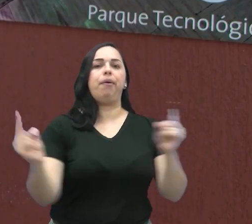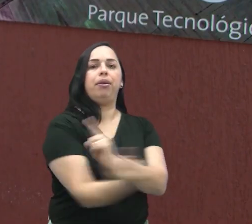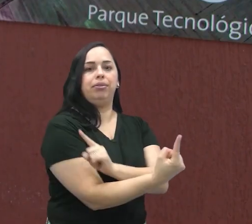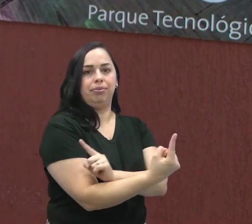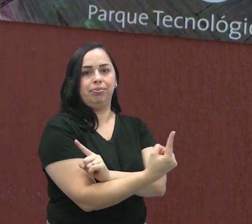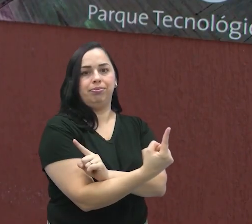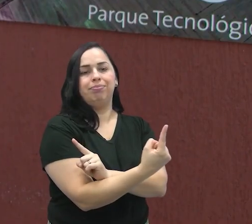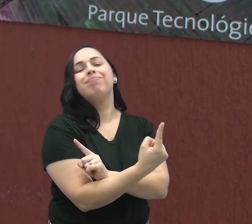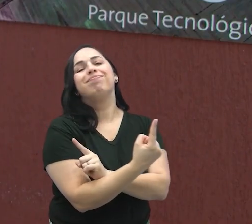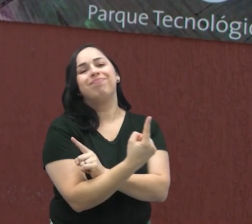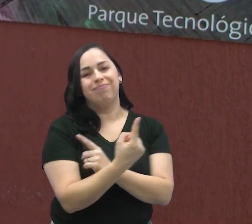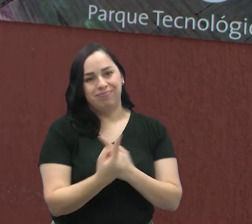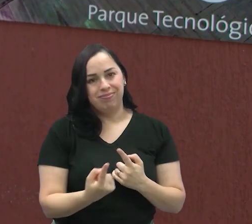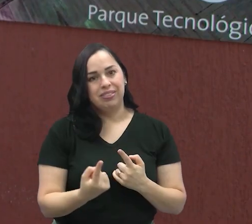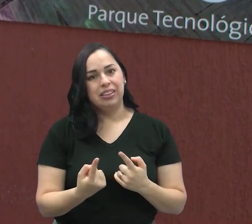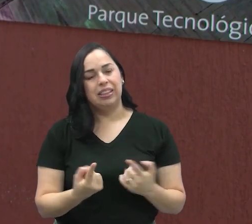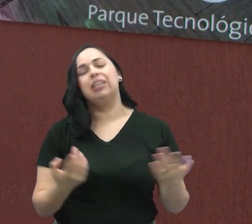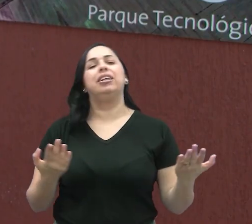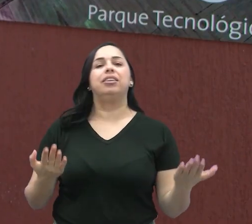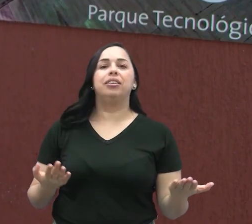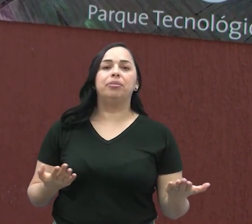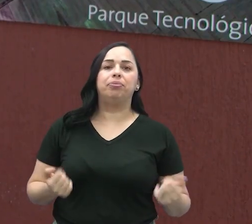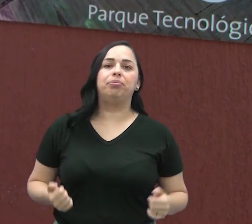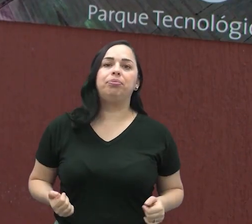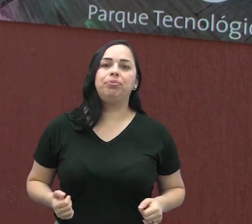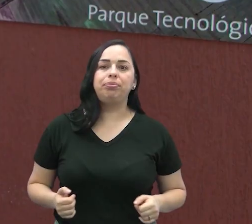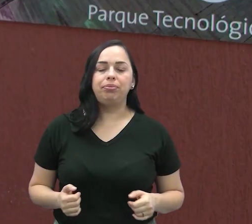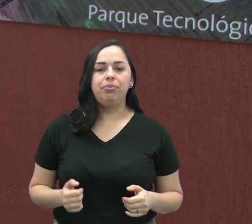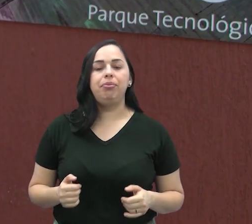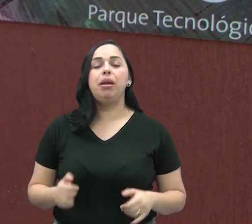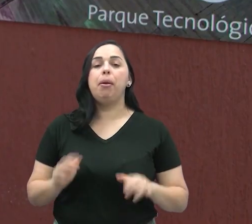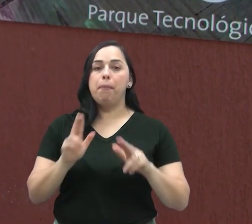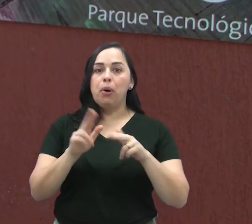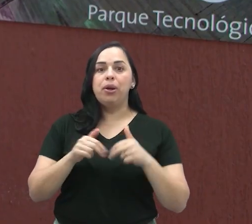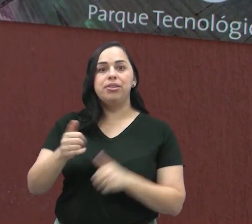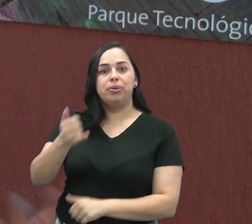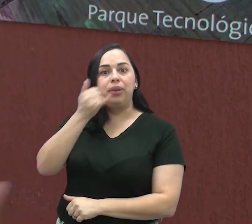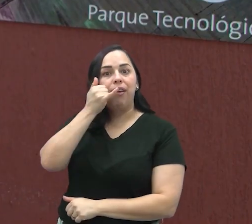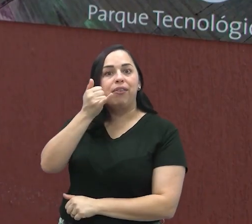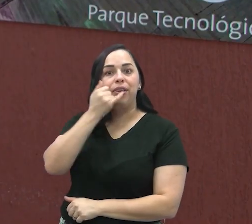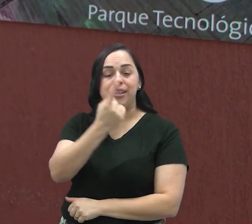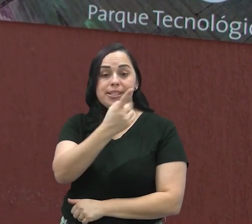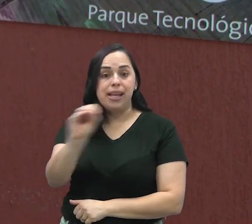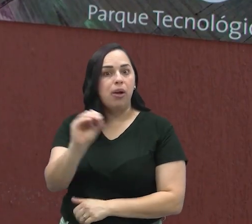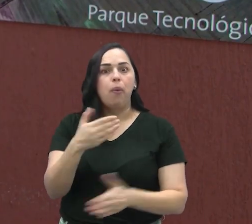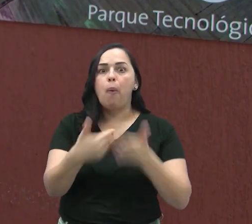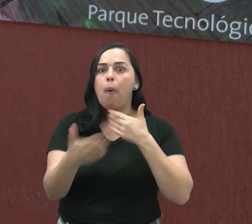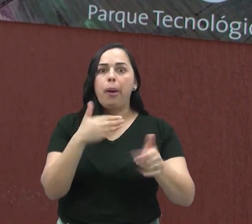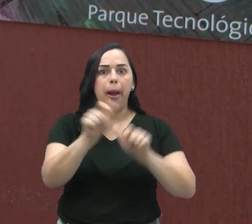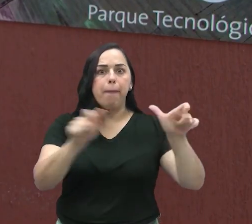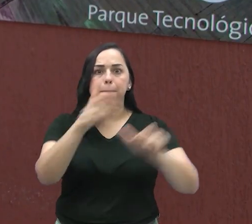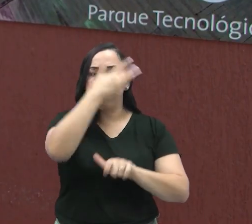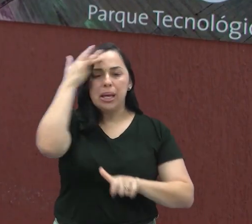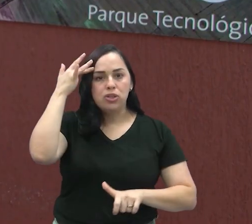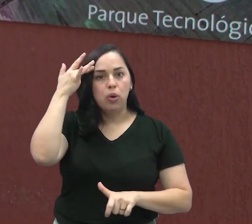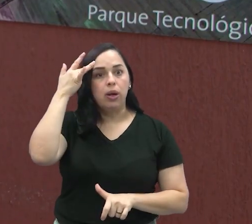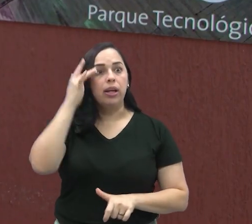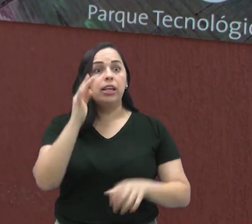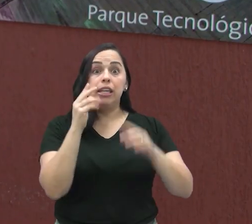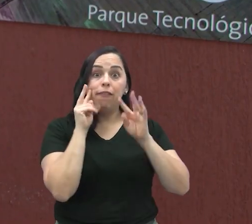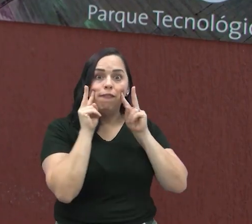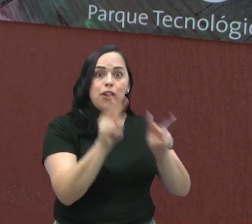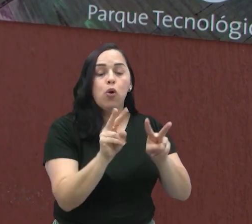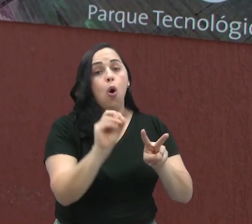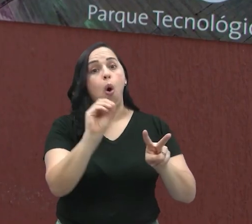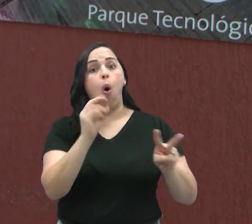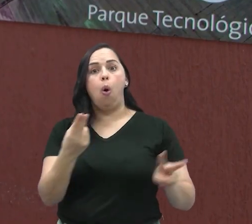filha desse idoso. E aí, quando se aproxima da história de vida dessa família, se percebe que o idoso, que a idosa, em